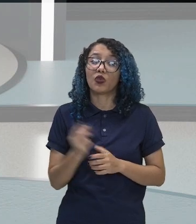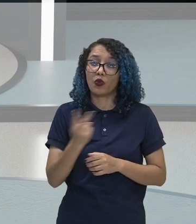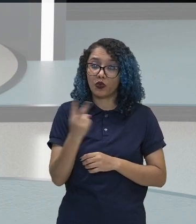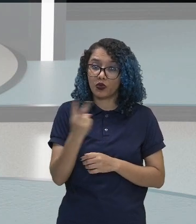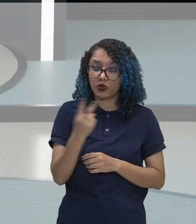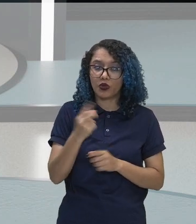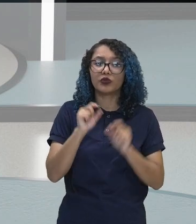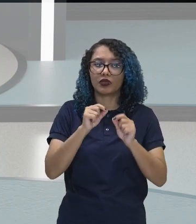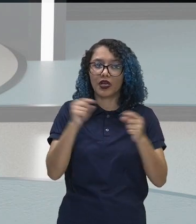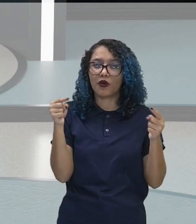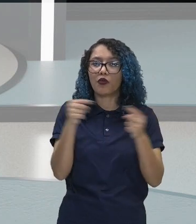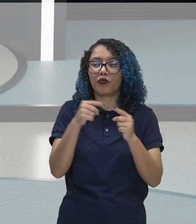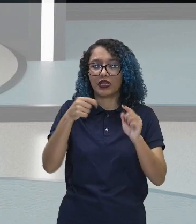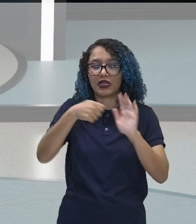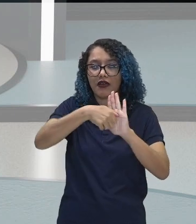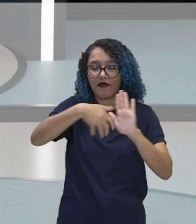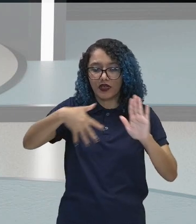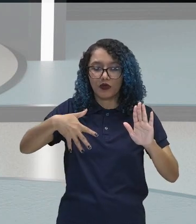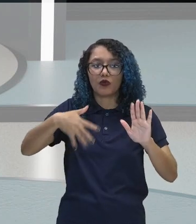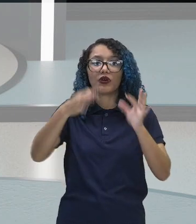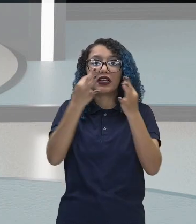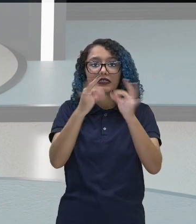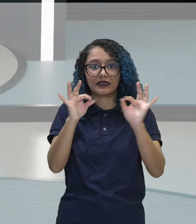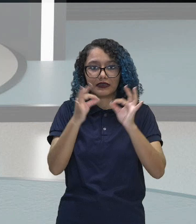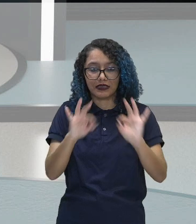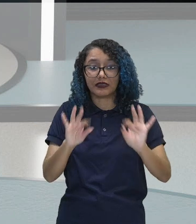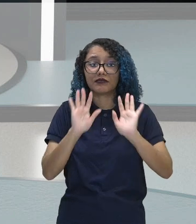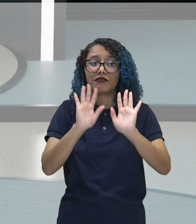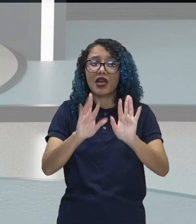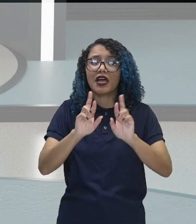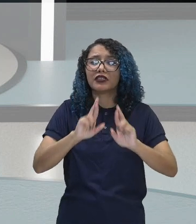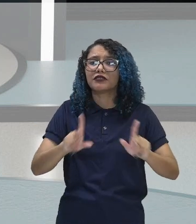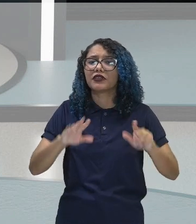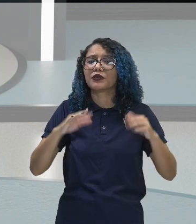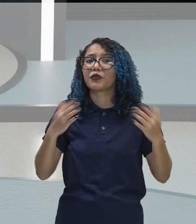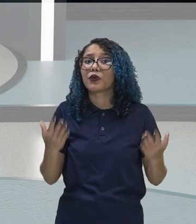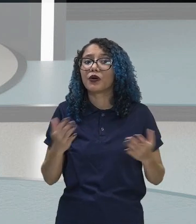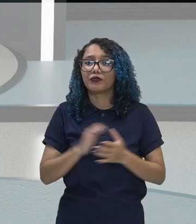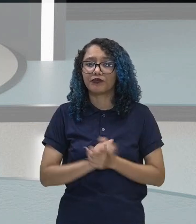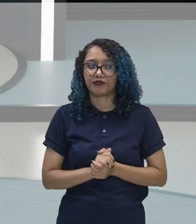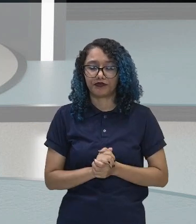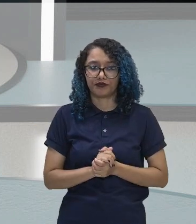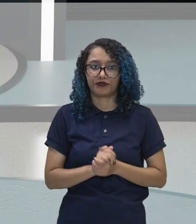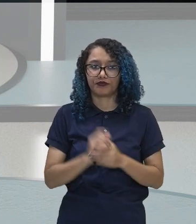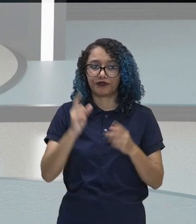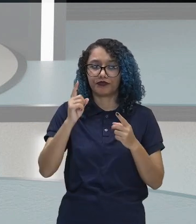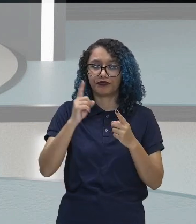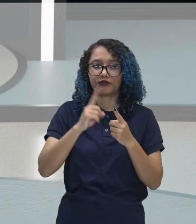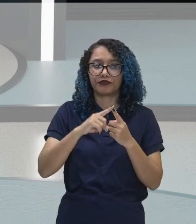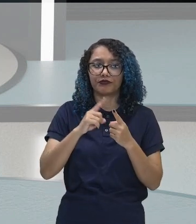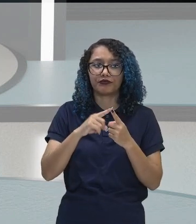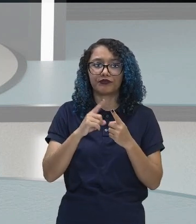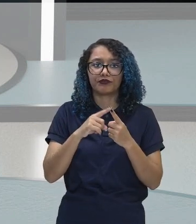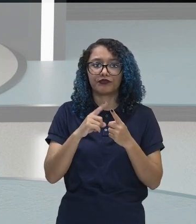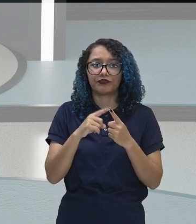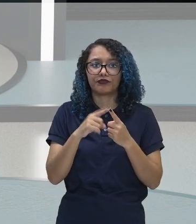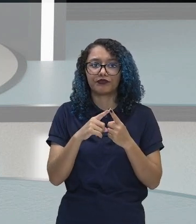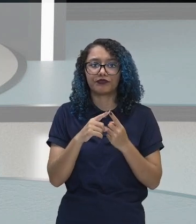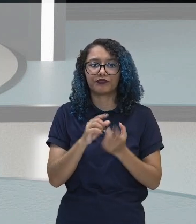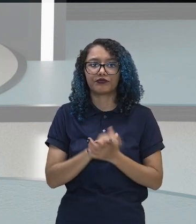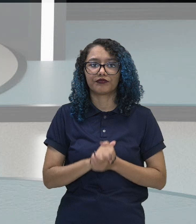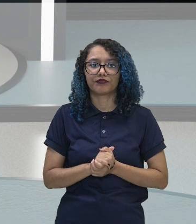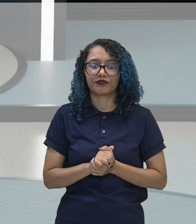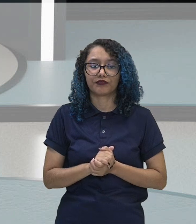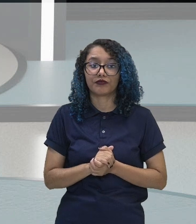figura de sintaxe. A diferença entre uma e a outra é, ela é considerada um tipo